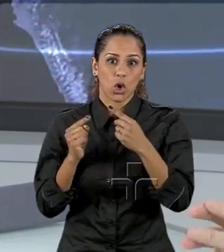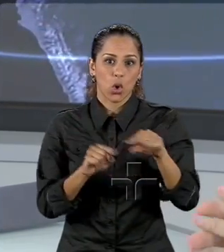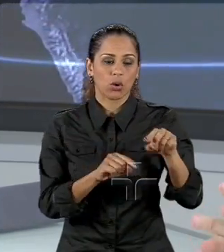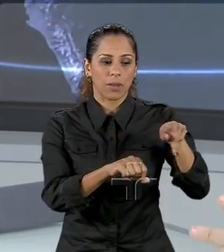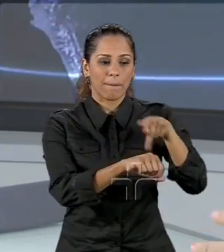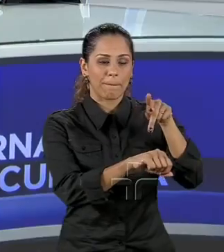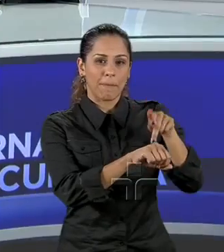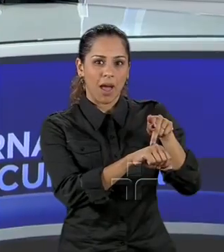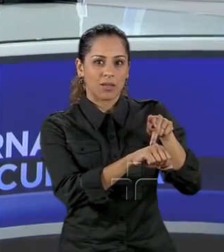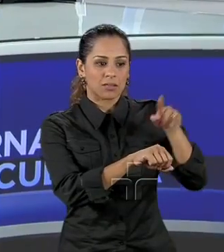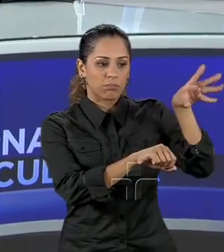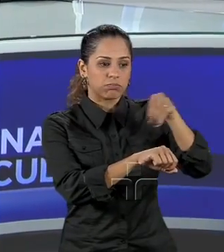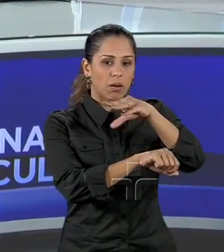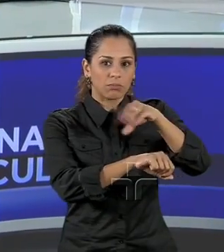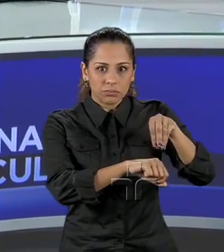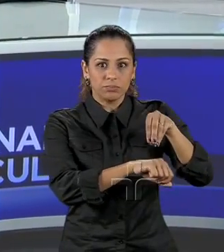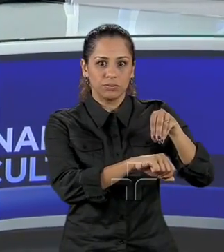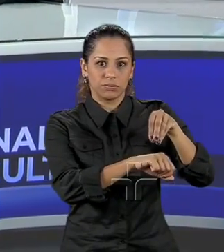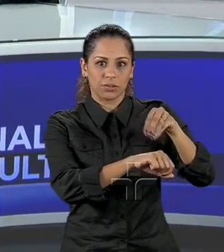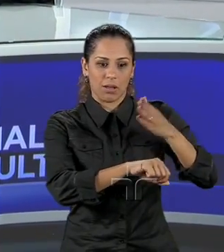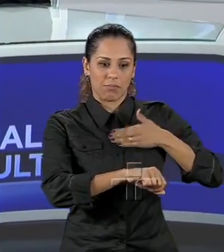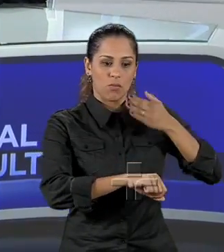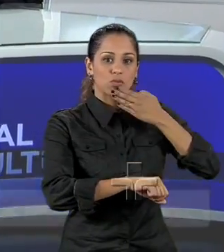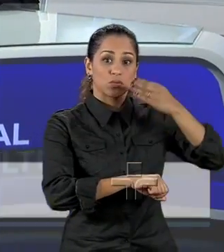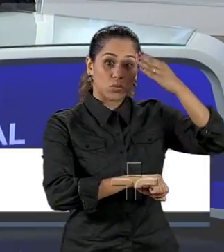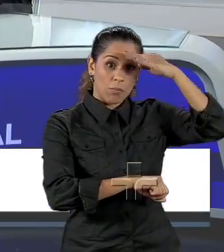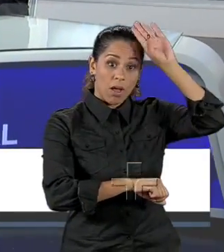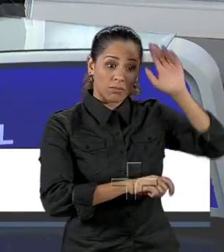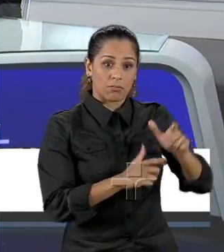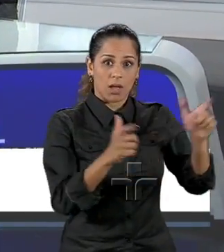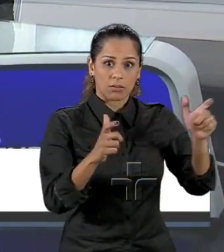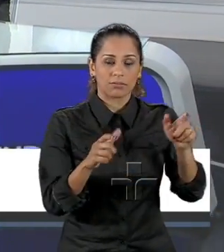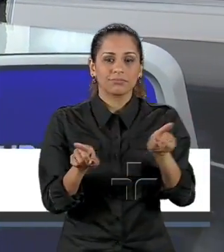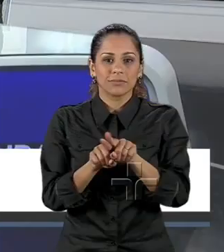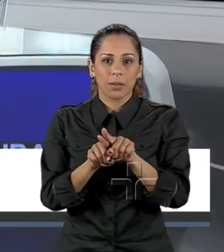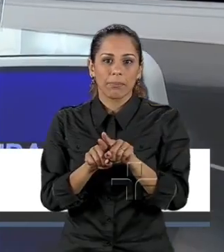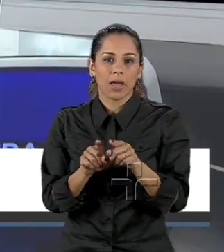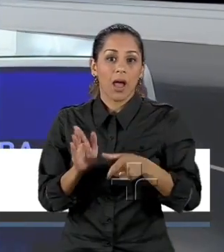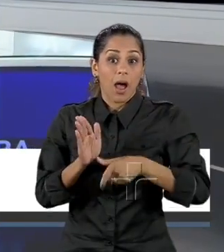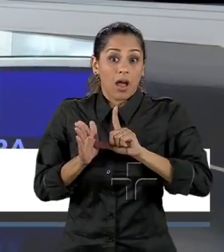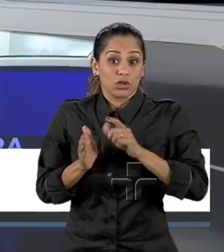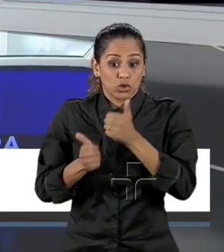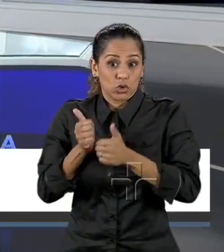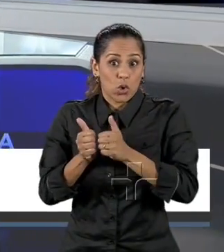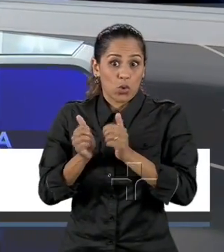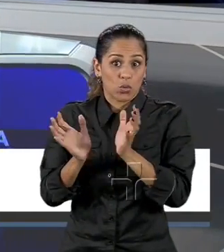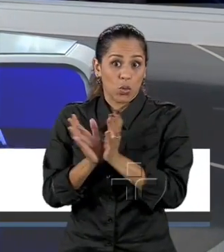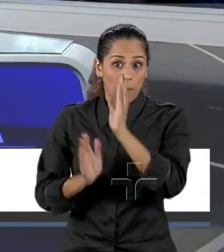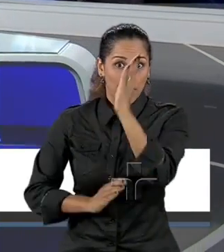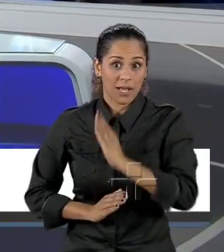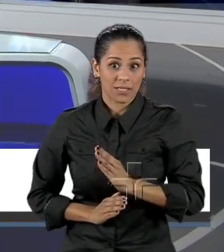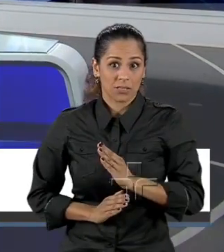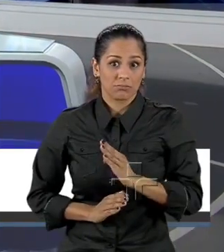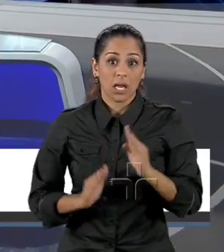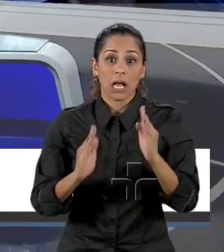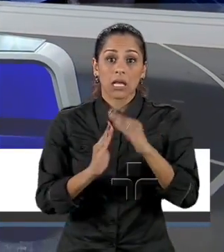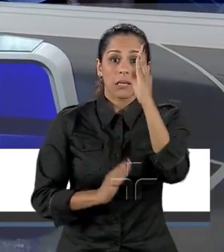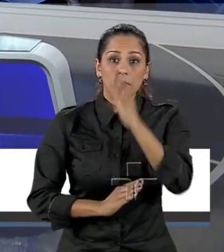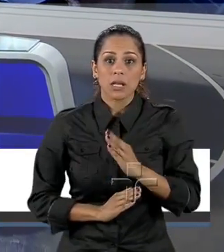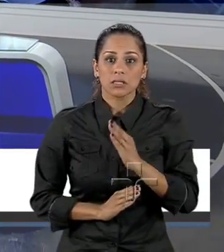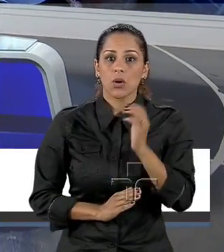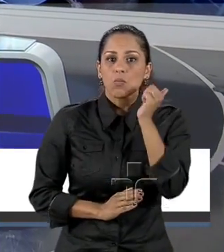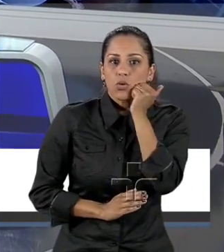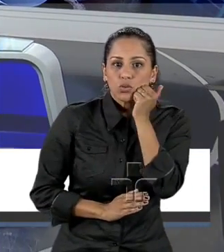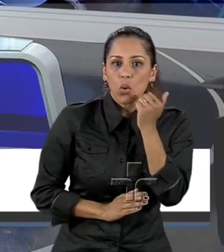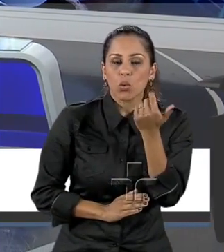maioria muçulmana. E ainda na véspera do jogo da seleção brasileira, a Casa Brasil, em Moscou, não tem referência verde e